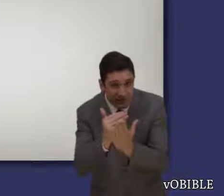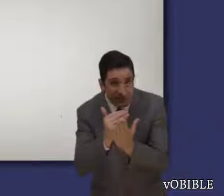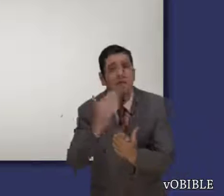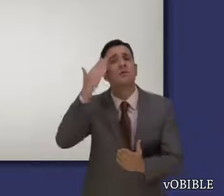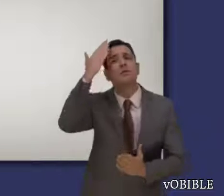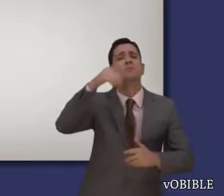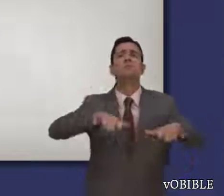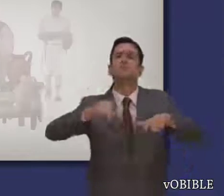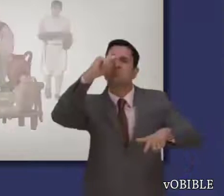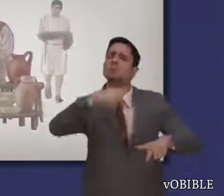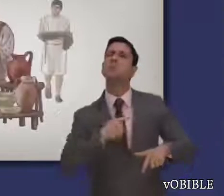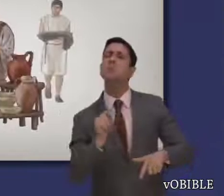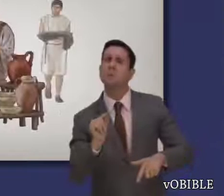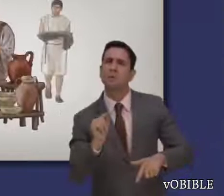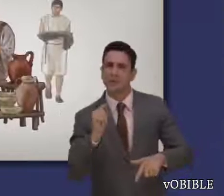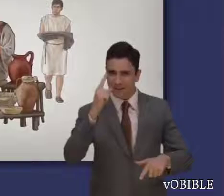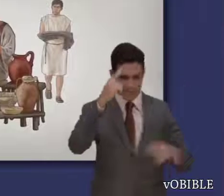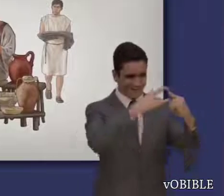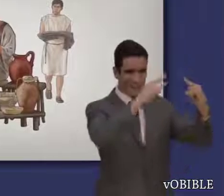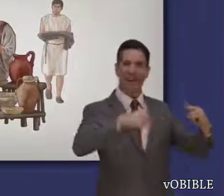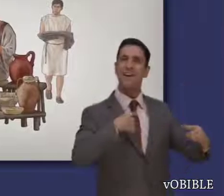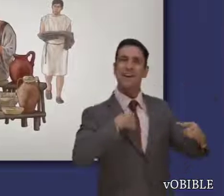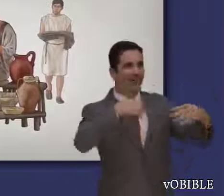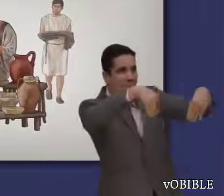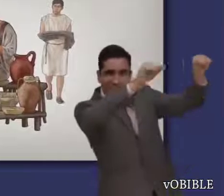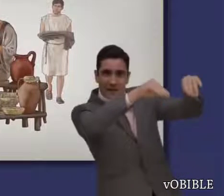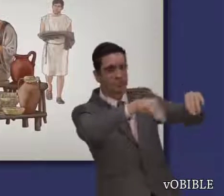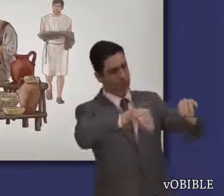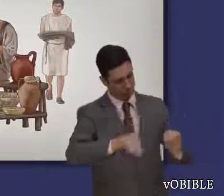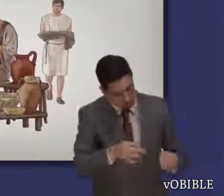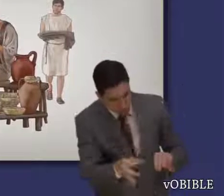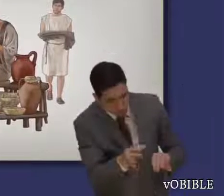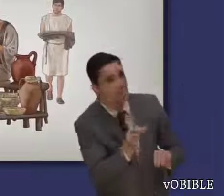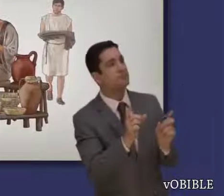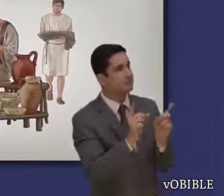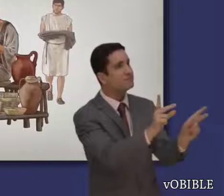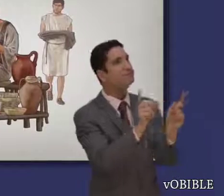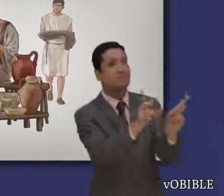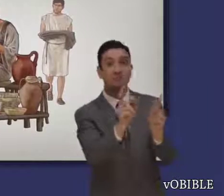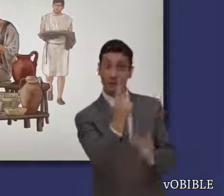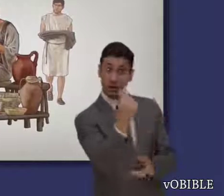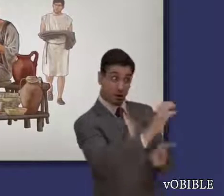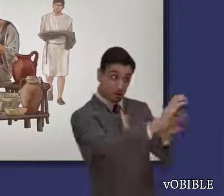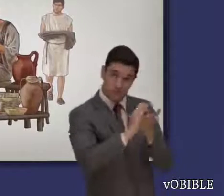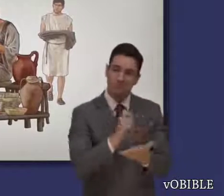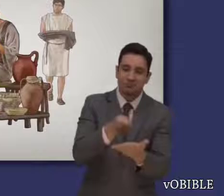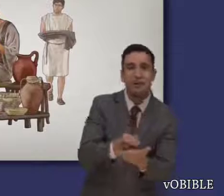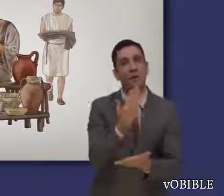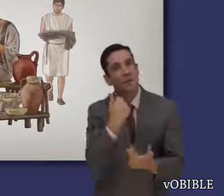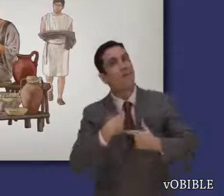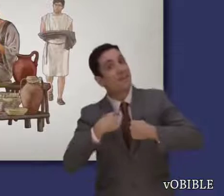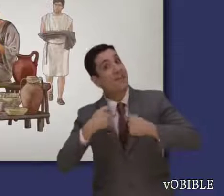Você sabia? O apóstolo Paulo trabalhava fabricando tendas. Ele talvez tivesse esse trabalho para se sustentar